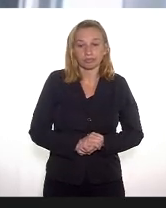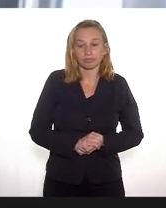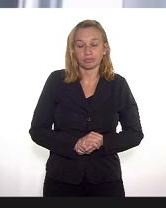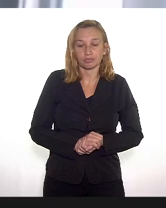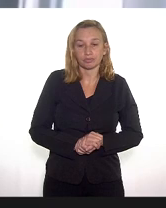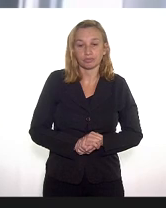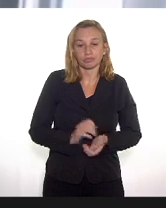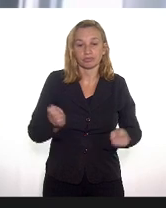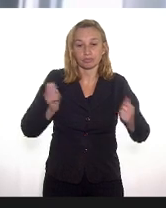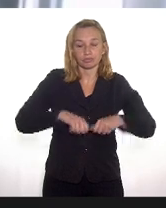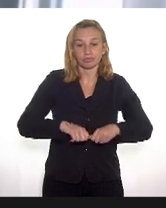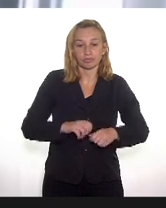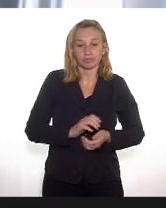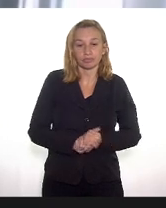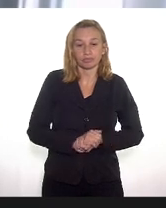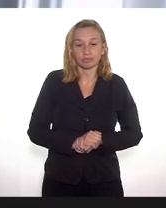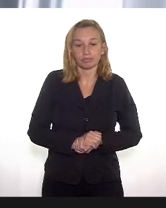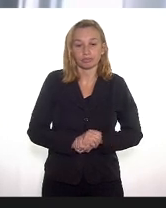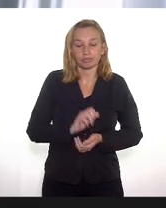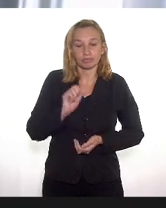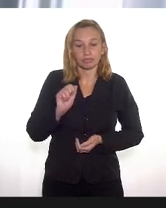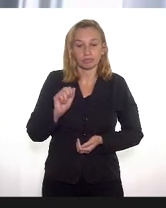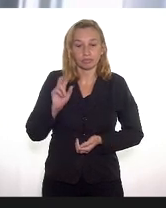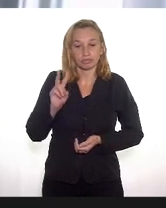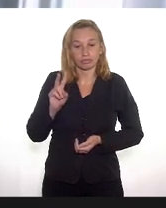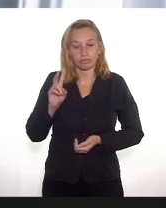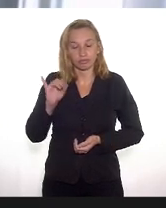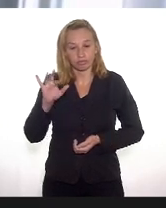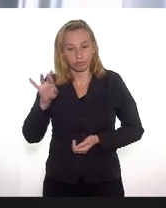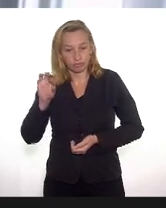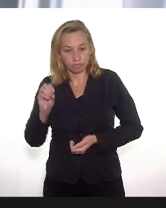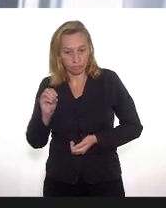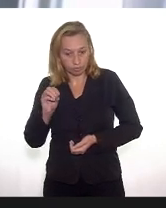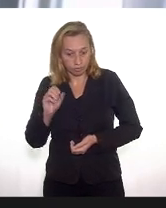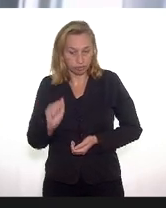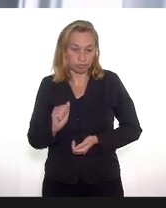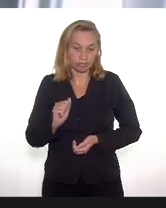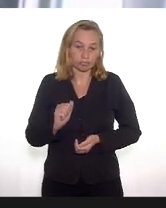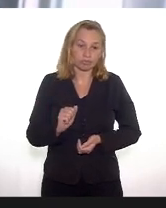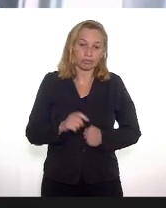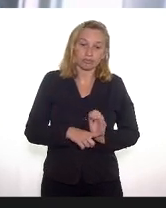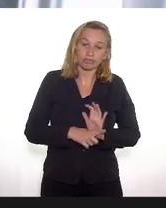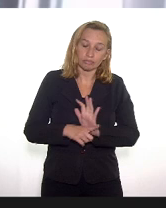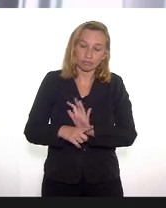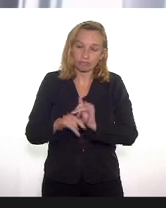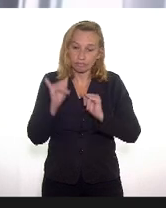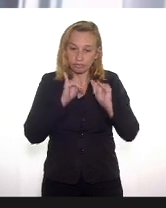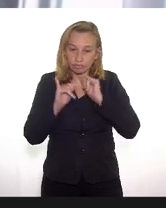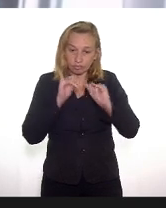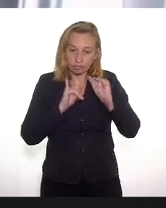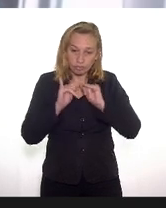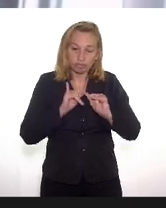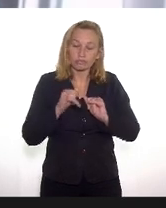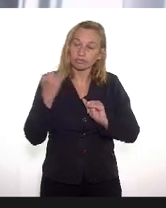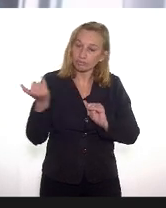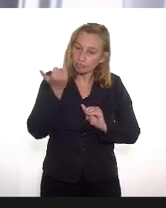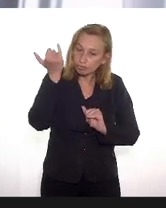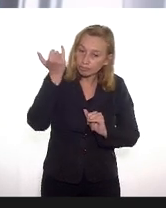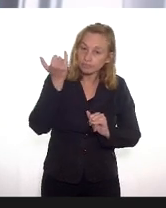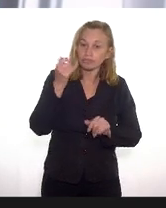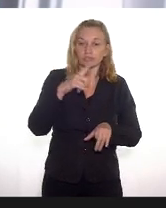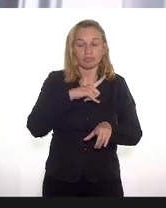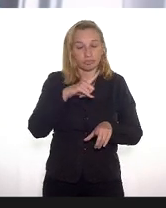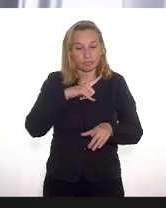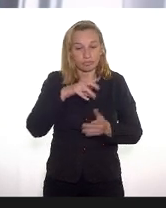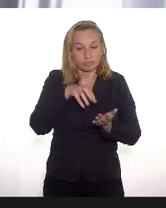é a potencialização da ouvidoria da Fundação CCERG, ou seja, potencializar esse instrumento tão precioso que o órgão